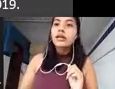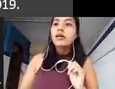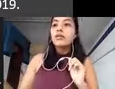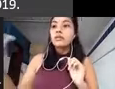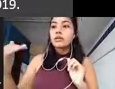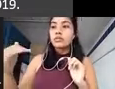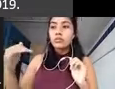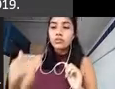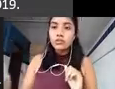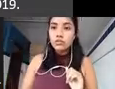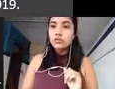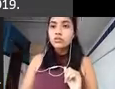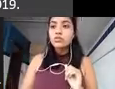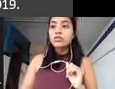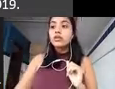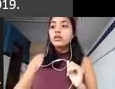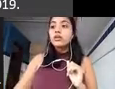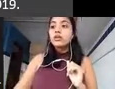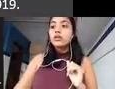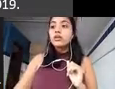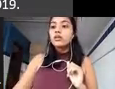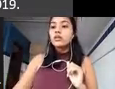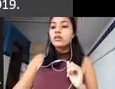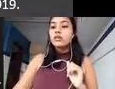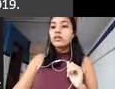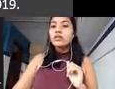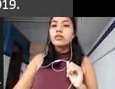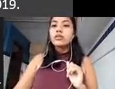de aluguel e passar por muitas situações que